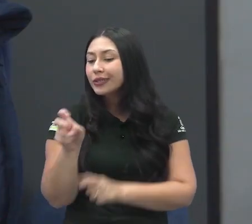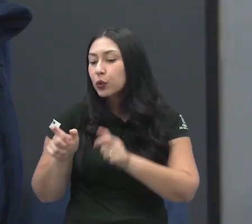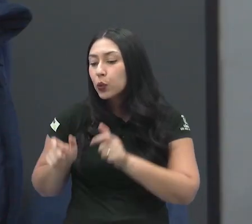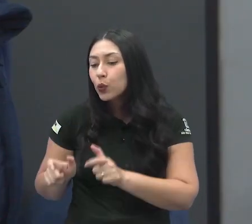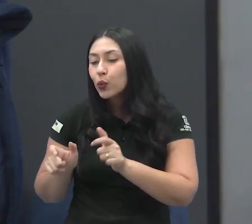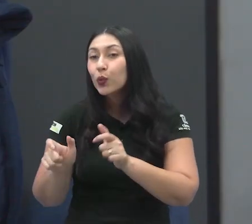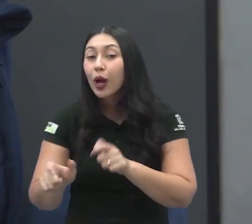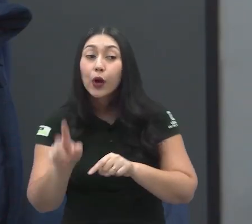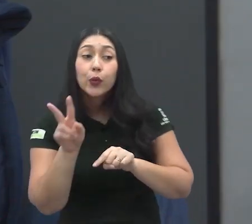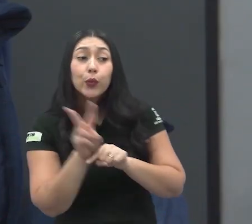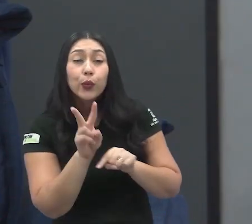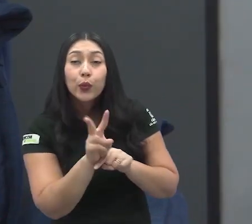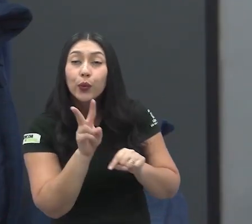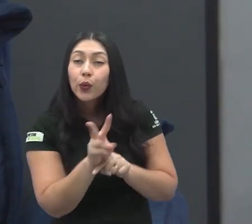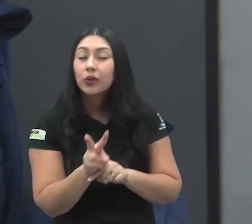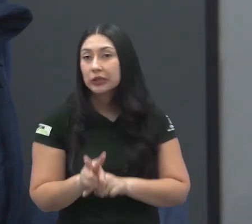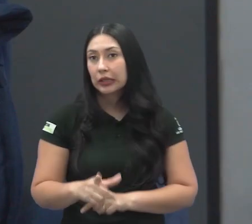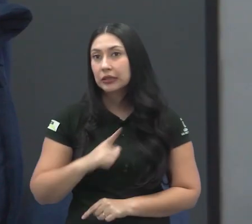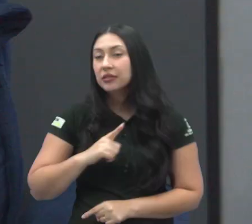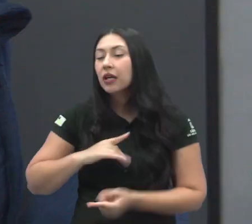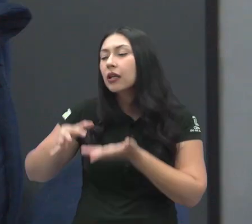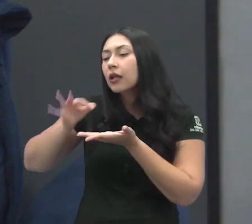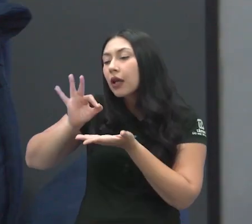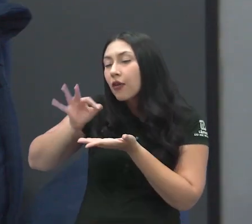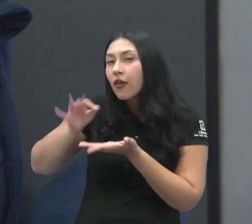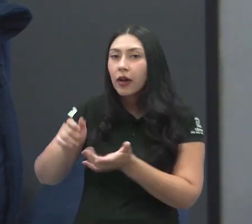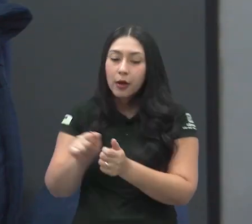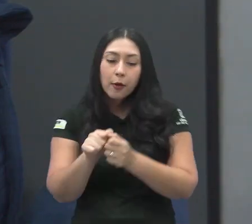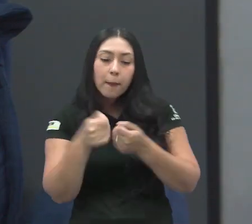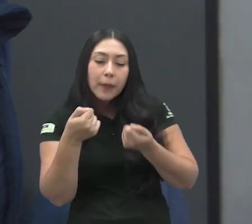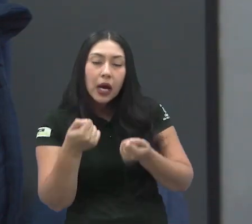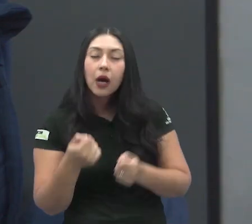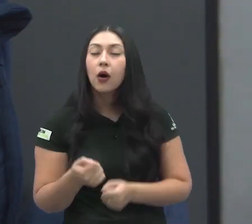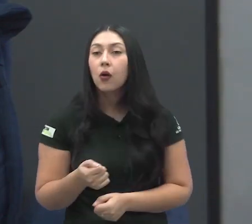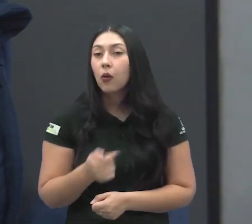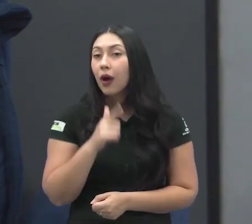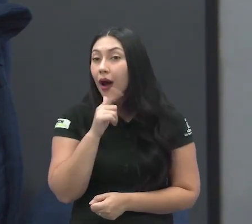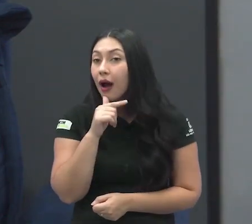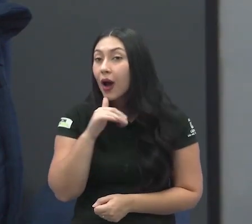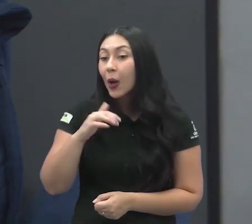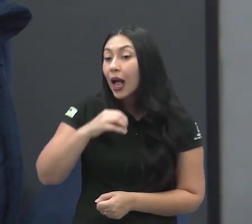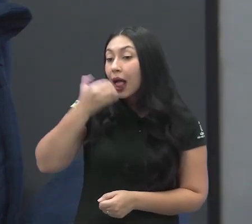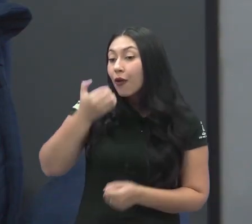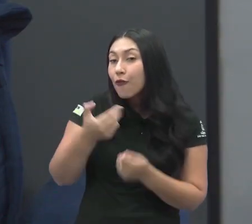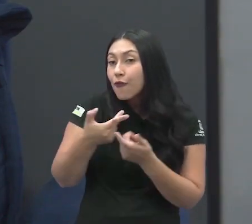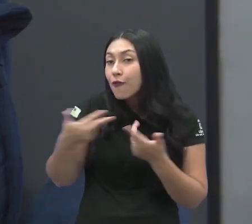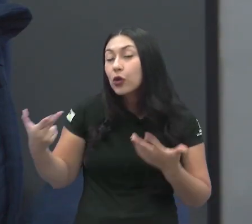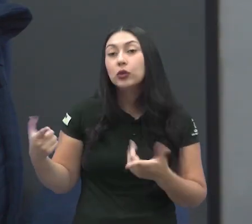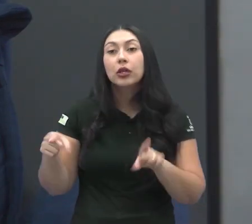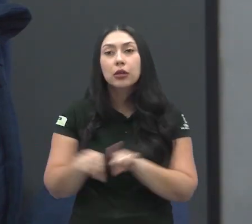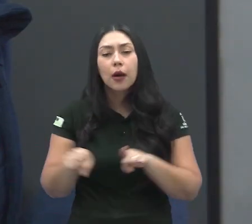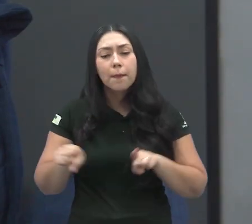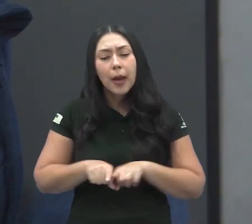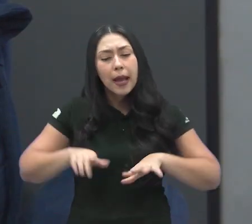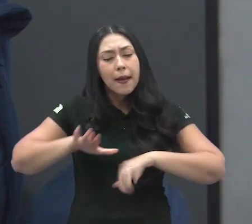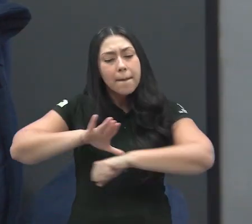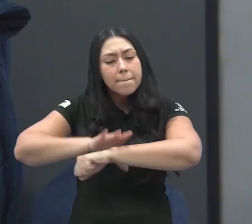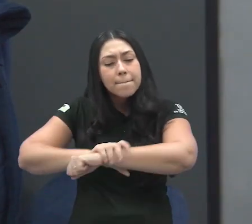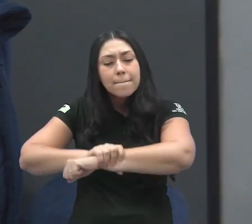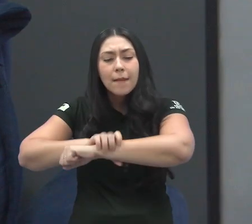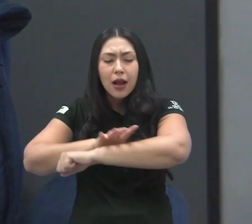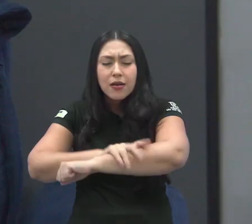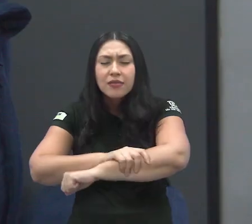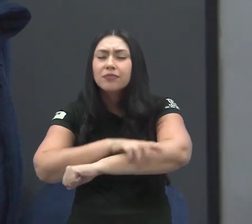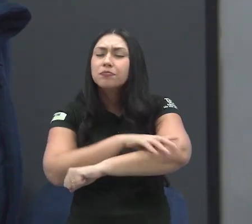apoio. Né? Que tem lá o café da manhã, tem água, tem fruta, tem massagem, cuidado com